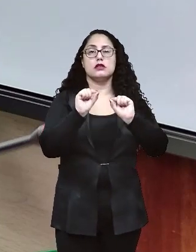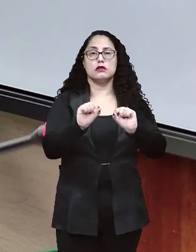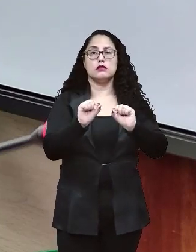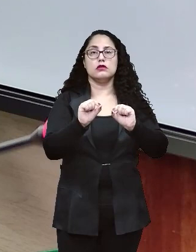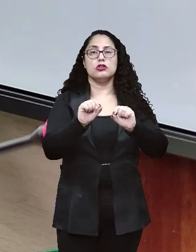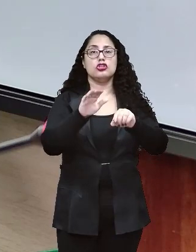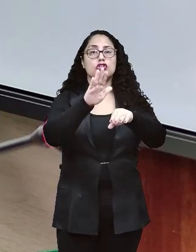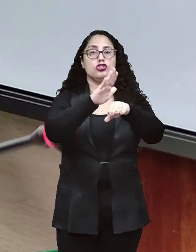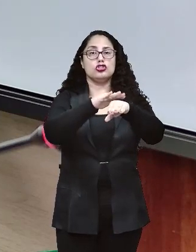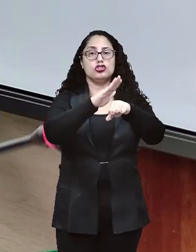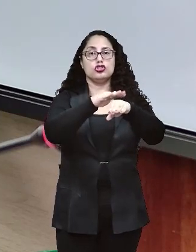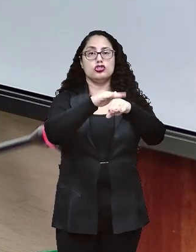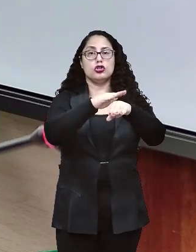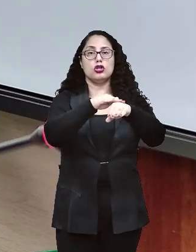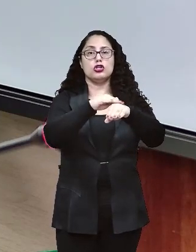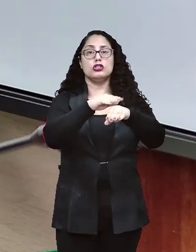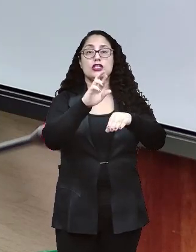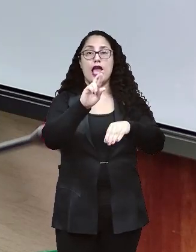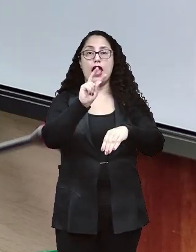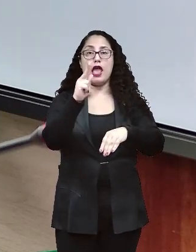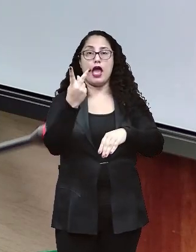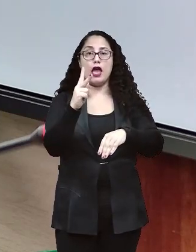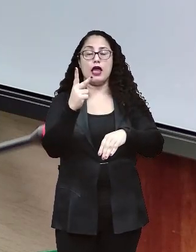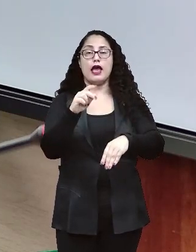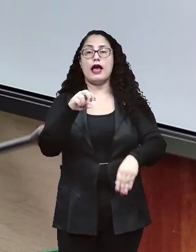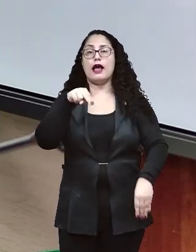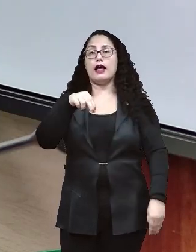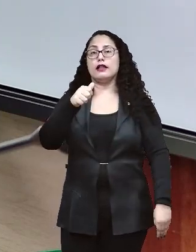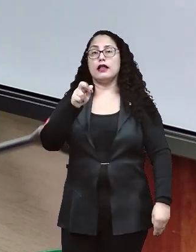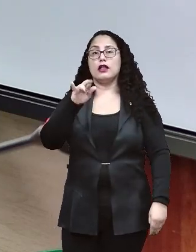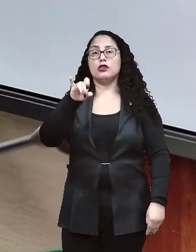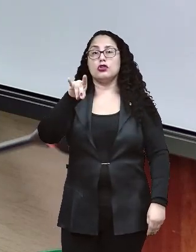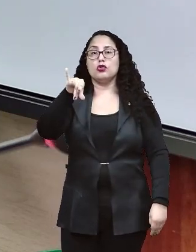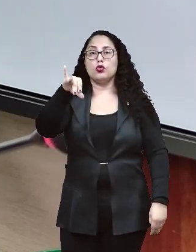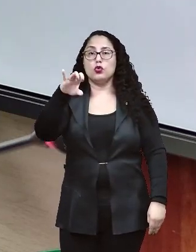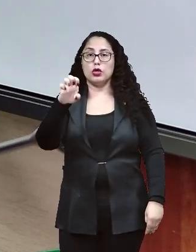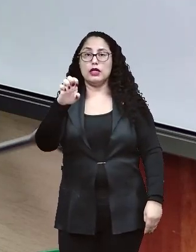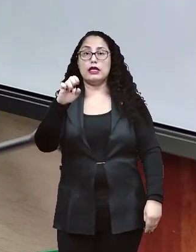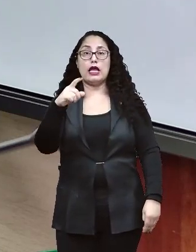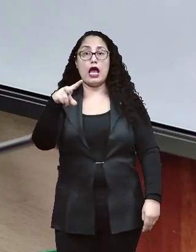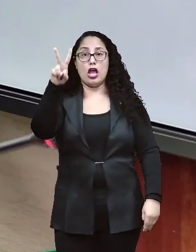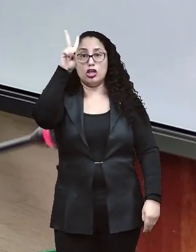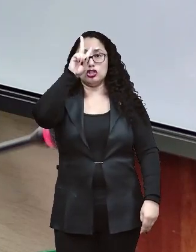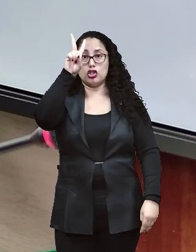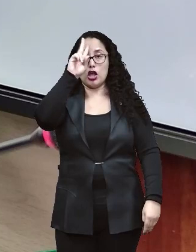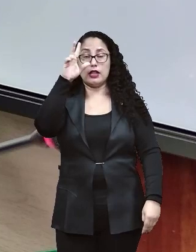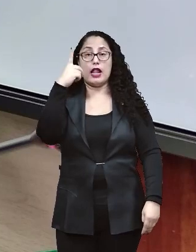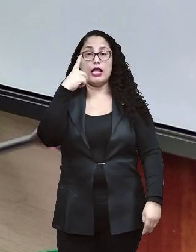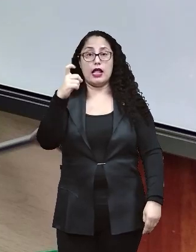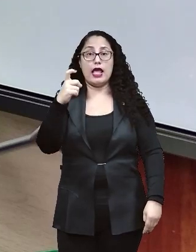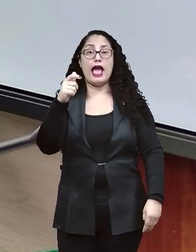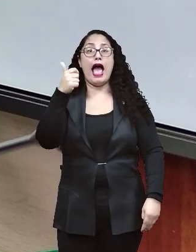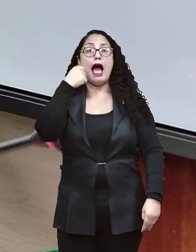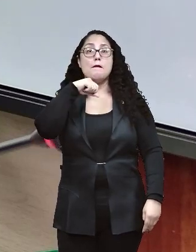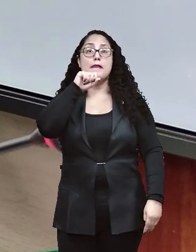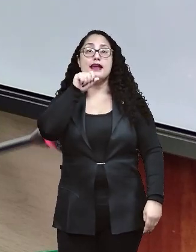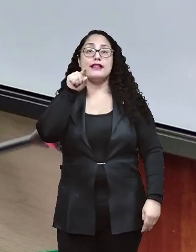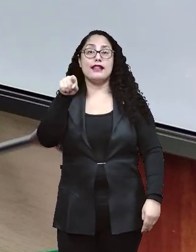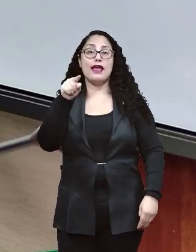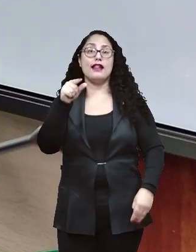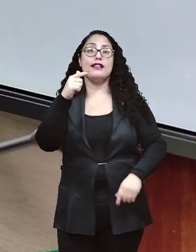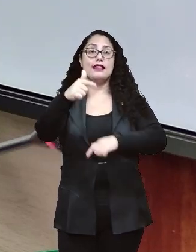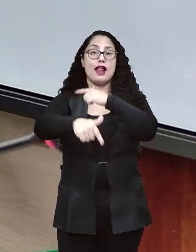de recursos humanos, né, que é a Mature. Na história dela é muito interessante, que o fundador, a mãe dele trabalhou até